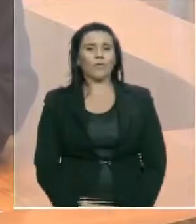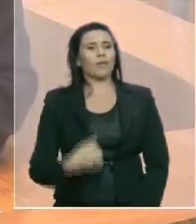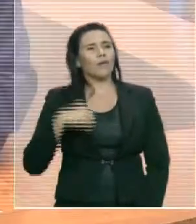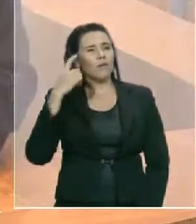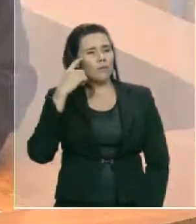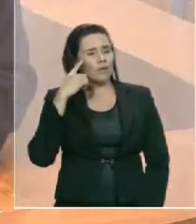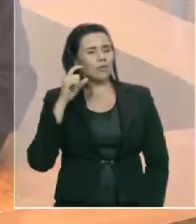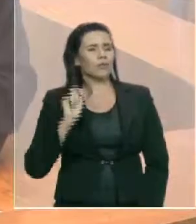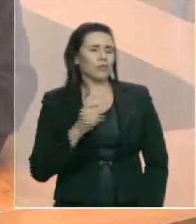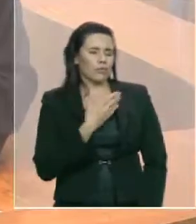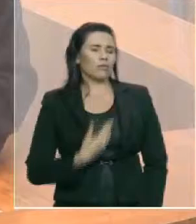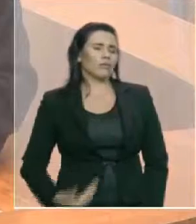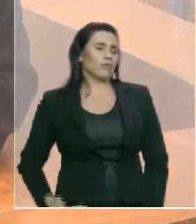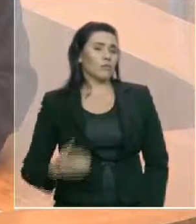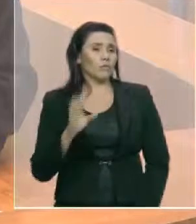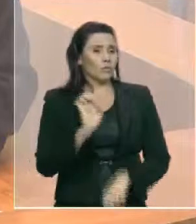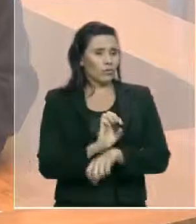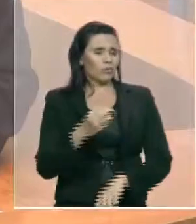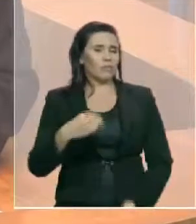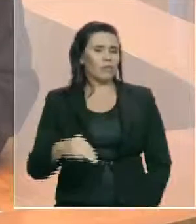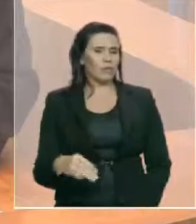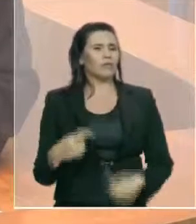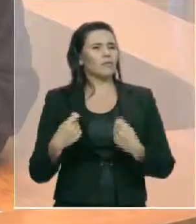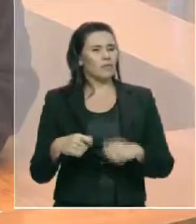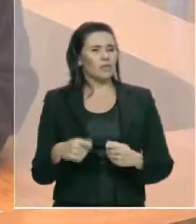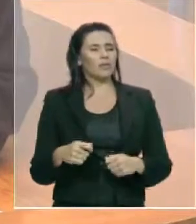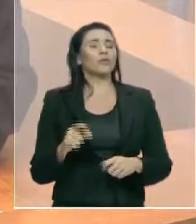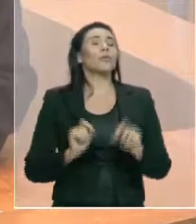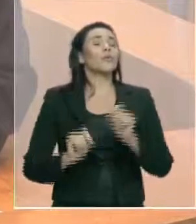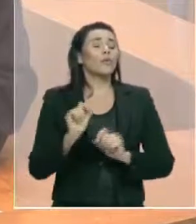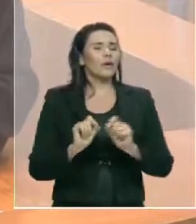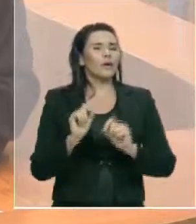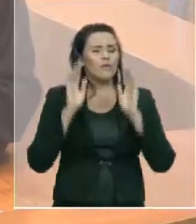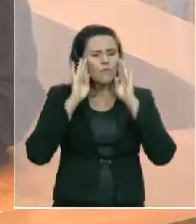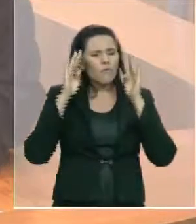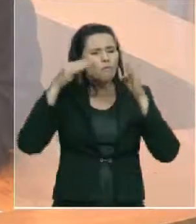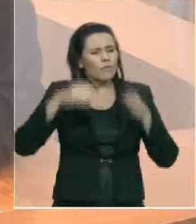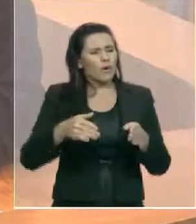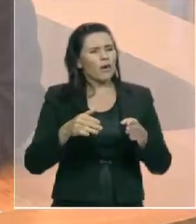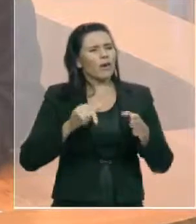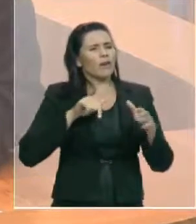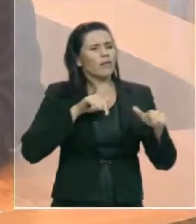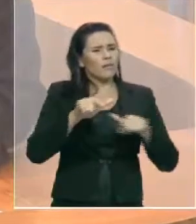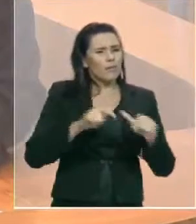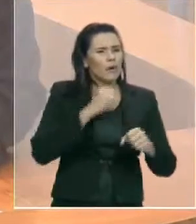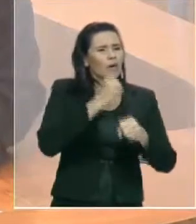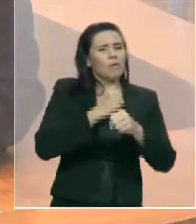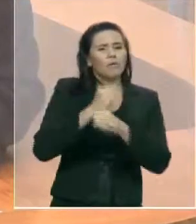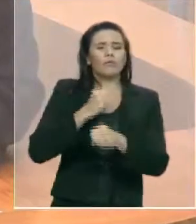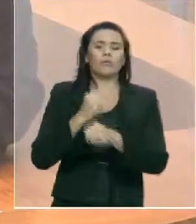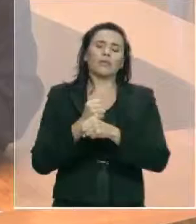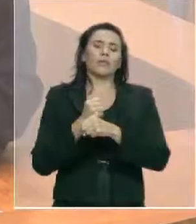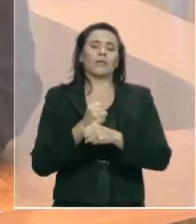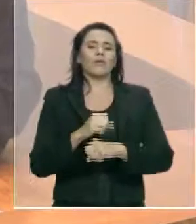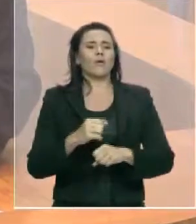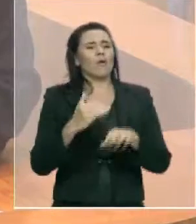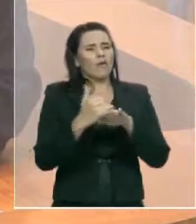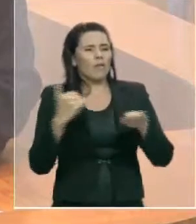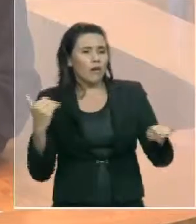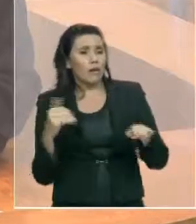obra, principalmente na questão de estradas, de rodovias e também da questão do nosso porto